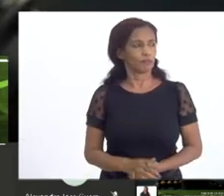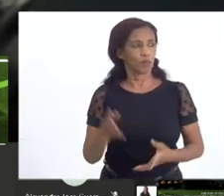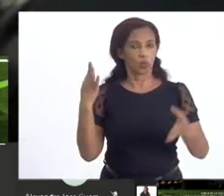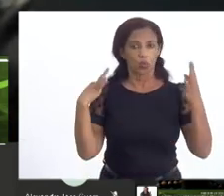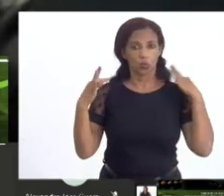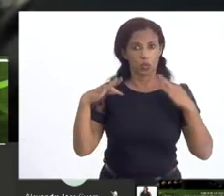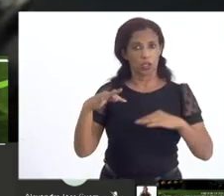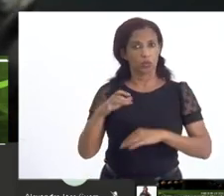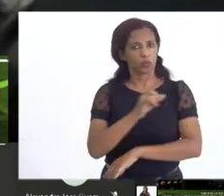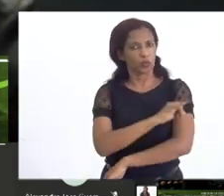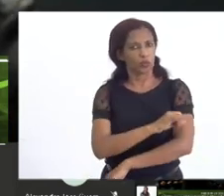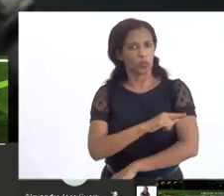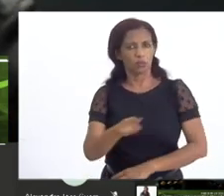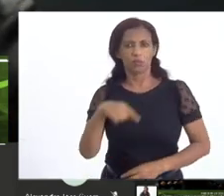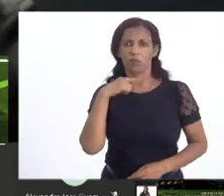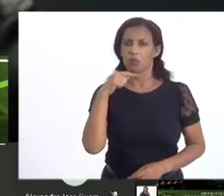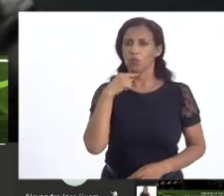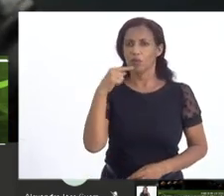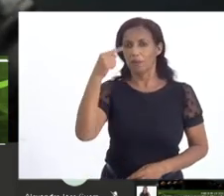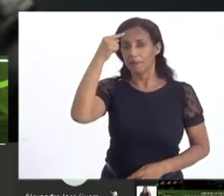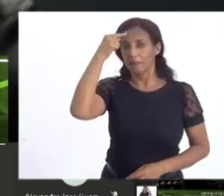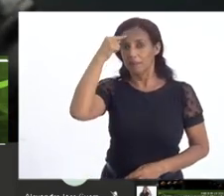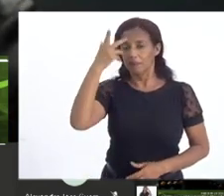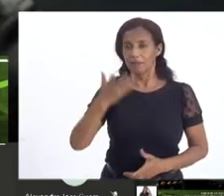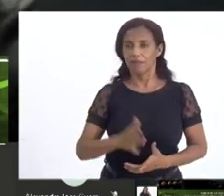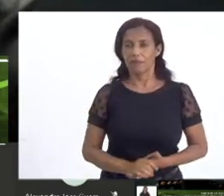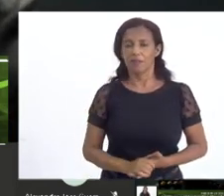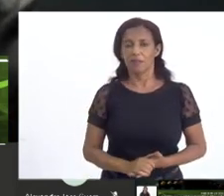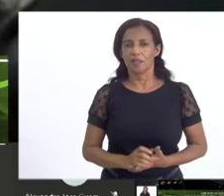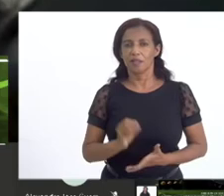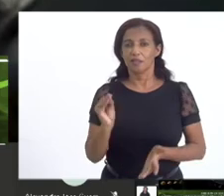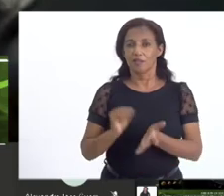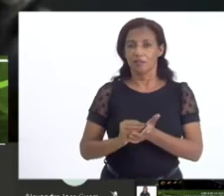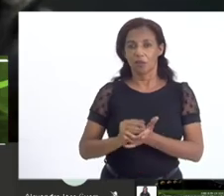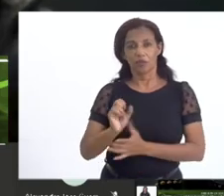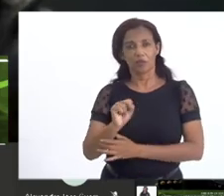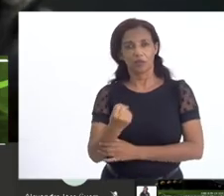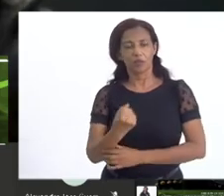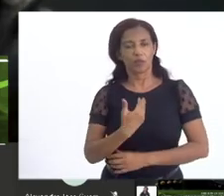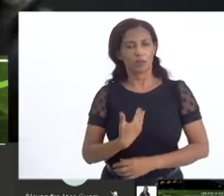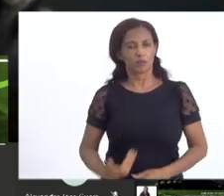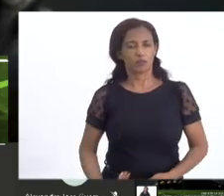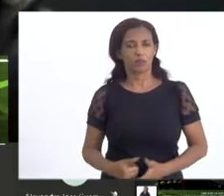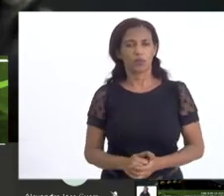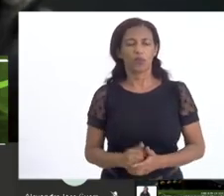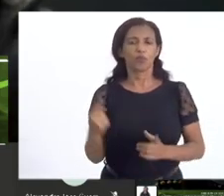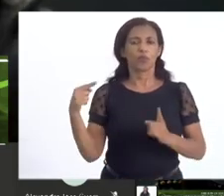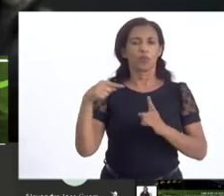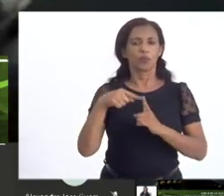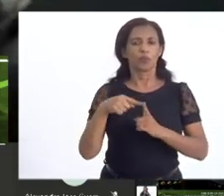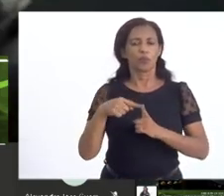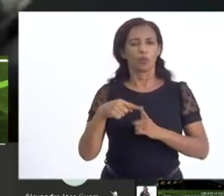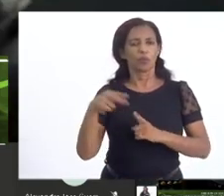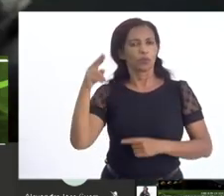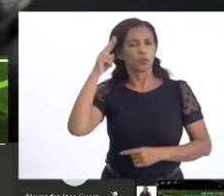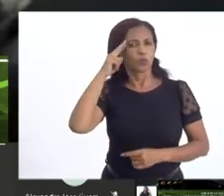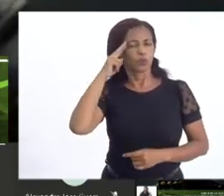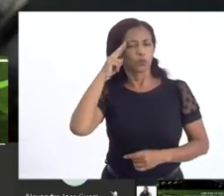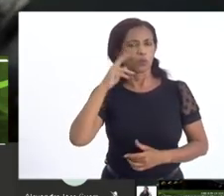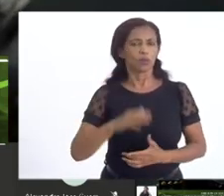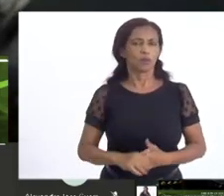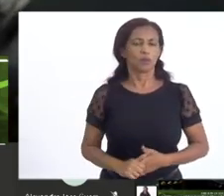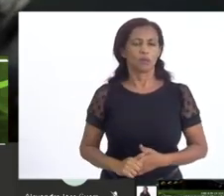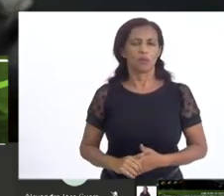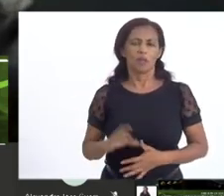no Rio de Janeiro, você não consegue pensar no turismo no Rio de Janeiro sem pensar na segurança pública. E o objetivo do comando do batalhão